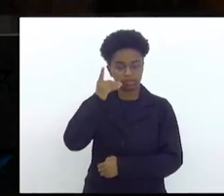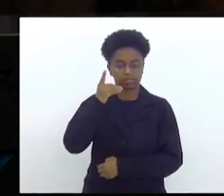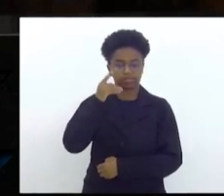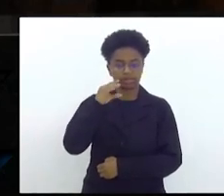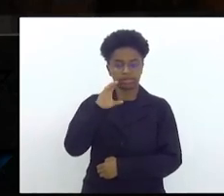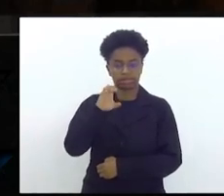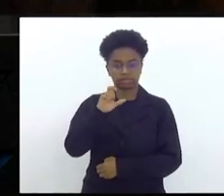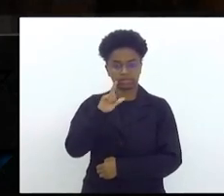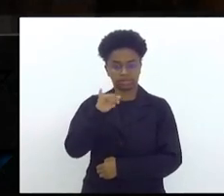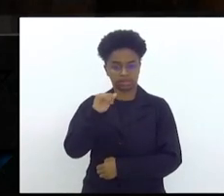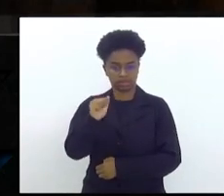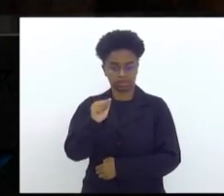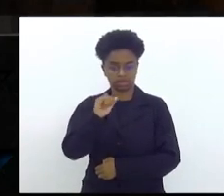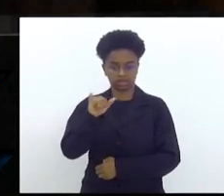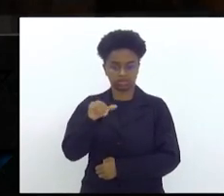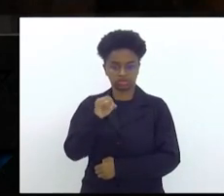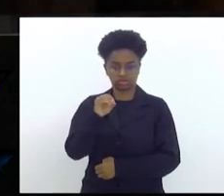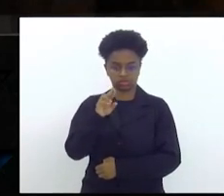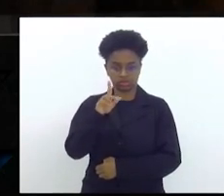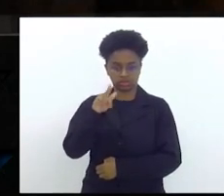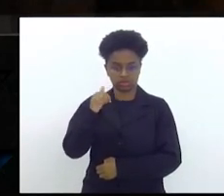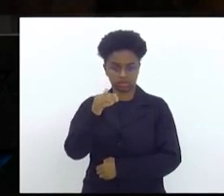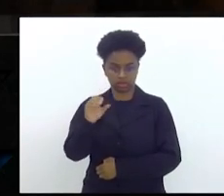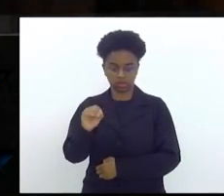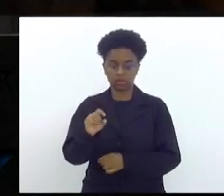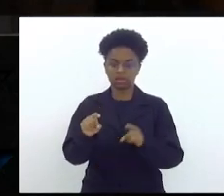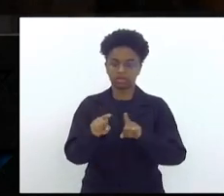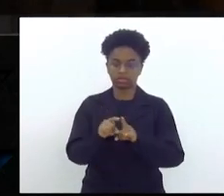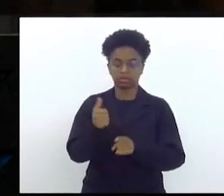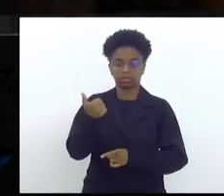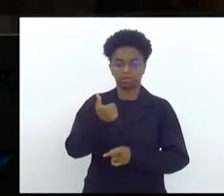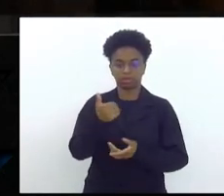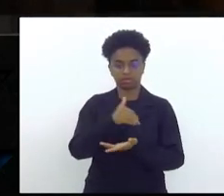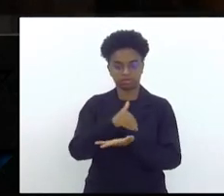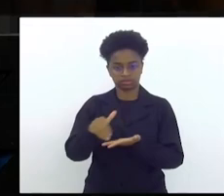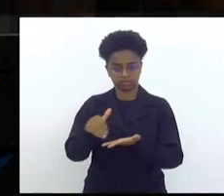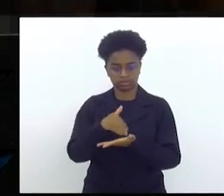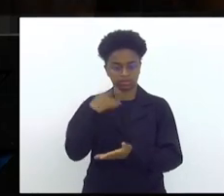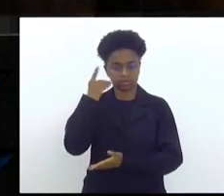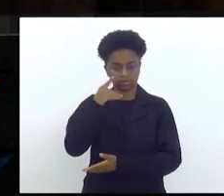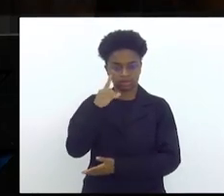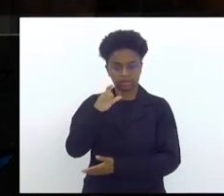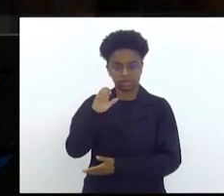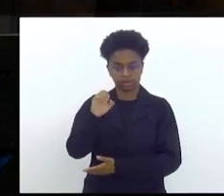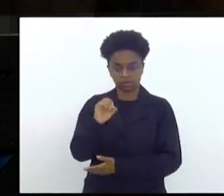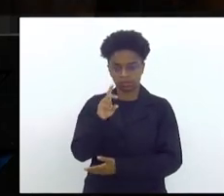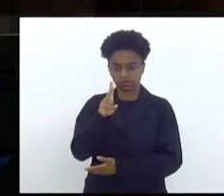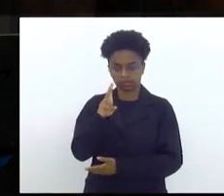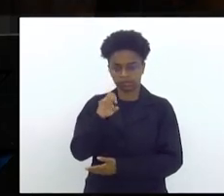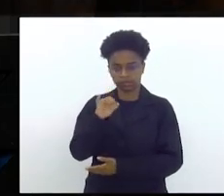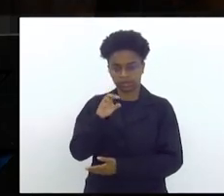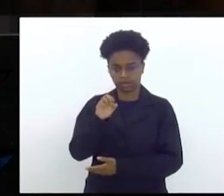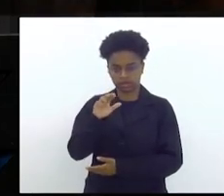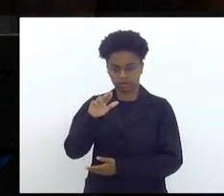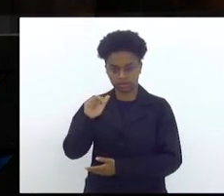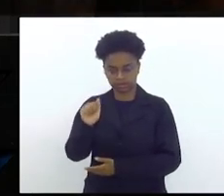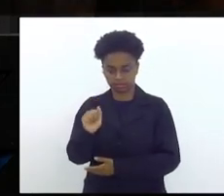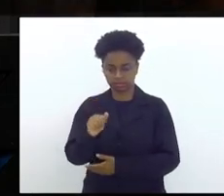Célia Jordão senhor primeiro secretário deputado Léo Vieira